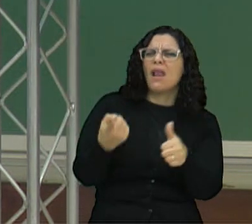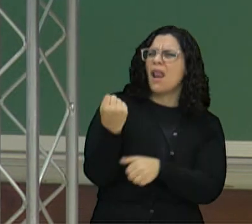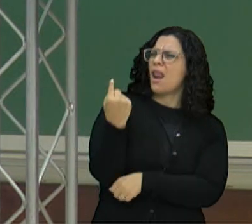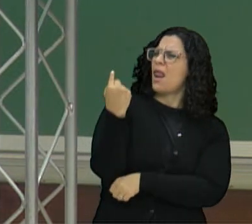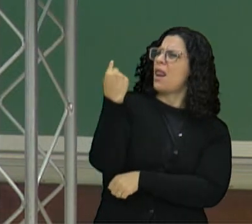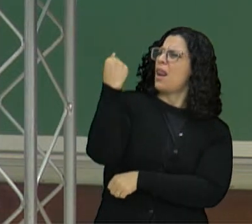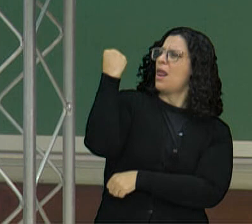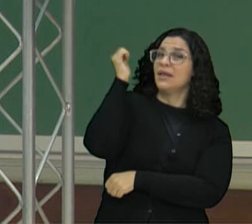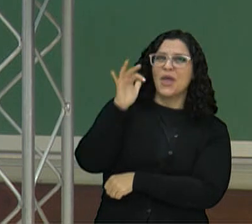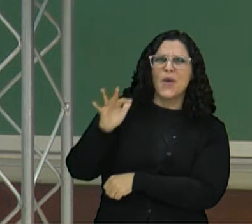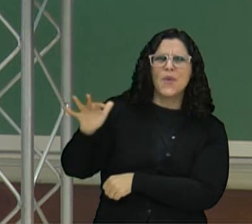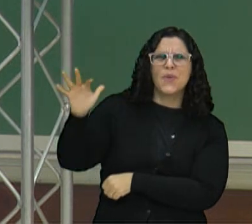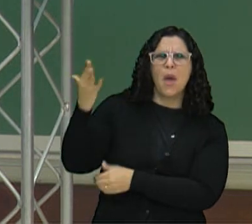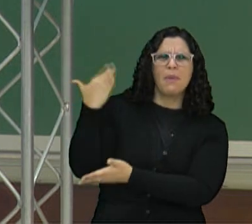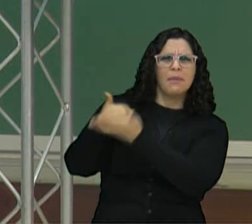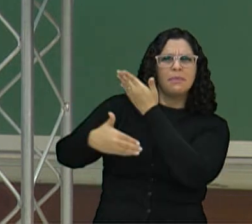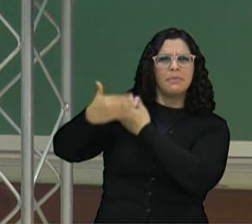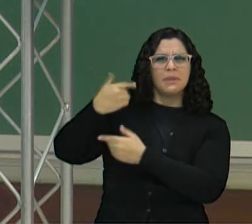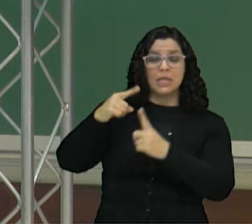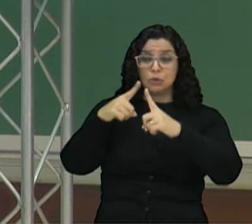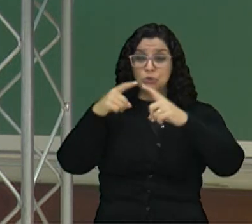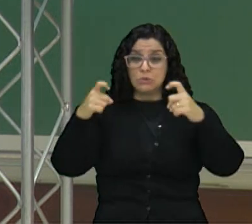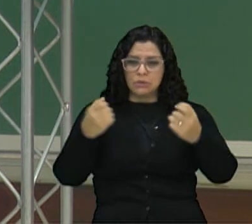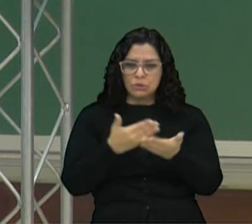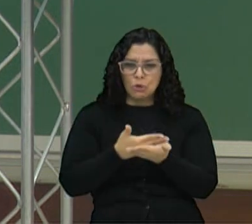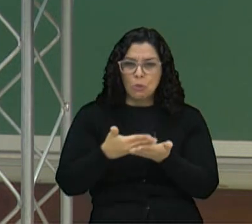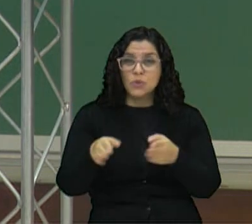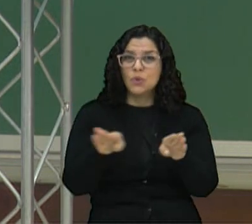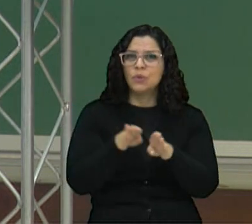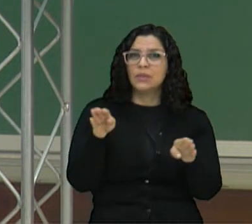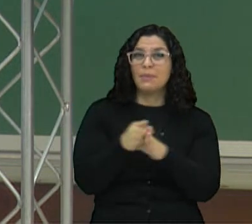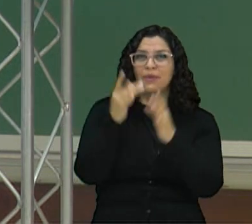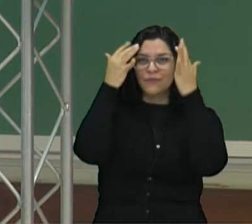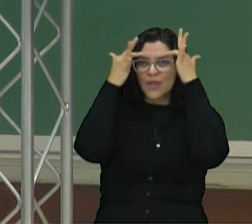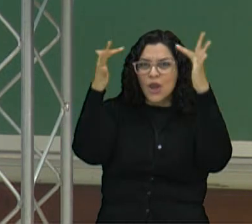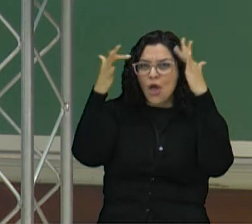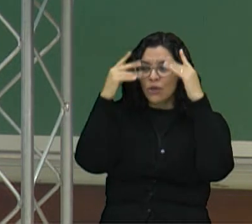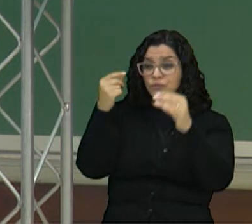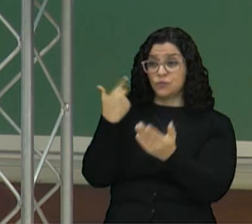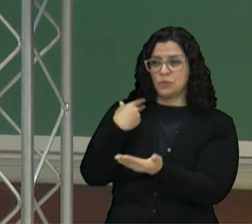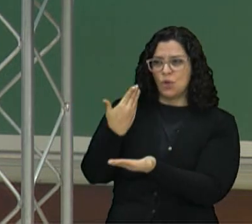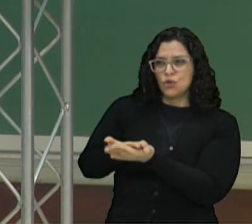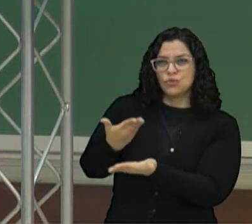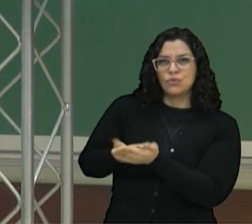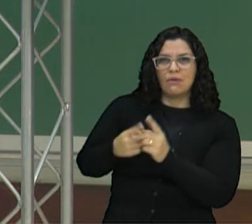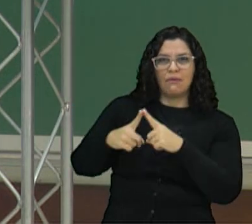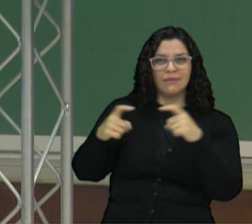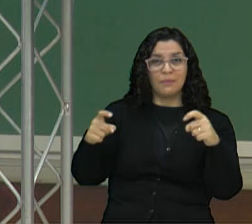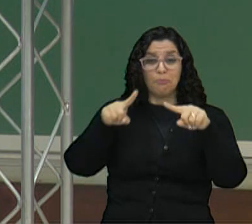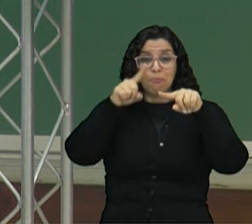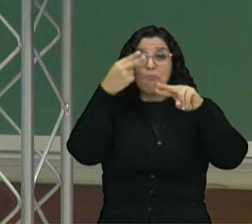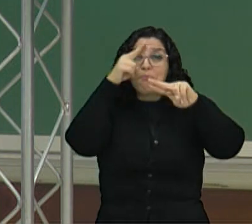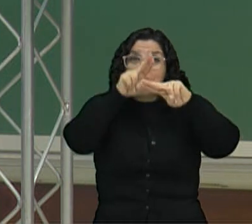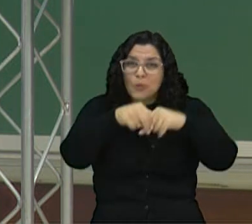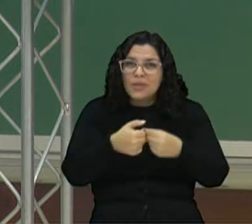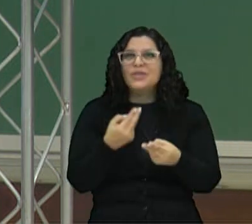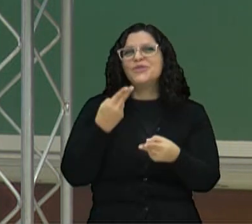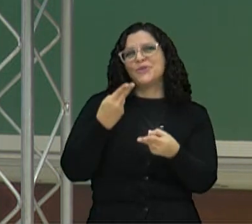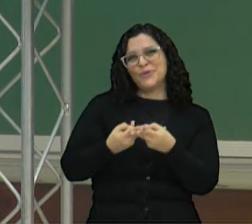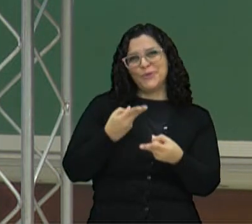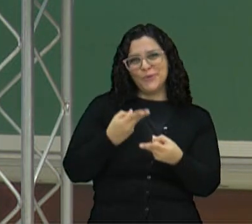na Europa e da onde se disseminou todo o estudo da ciência, utiliza-se até hoje o latim como a